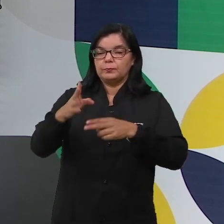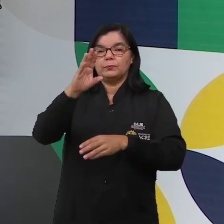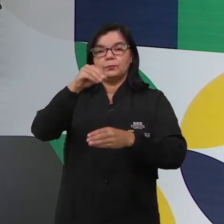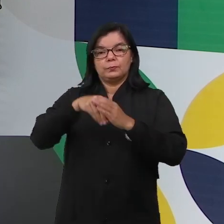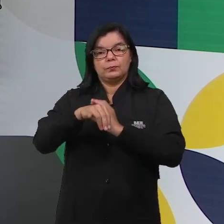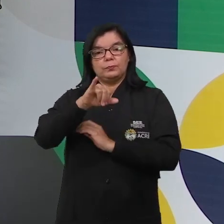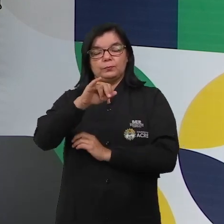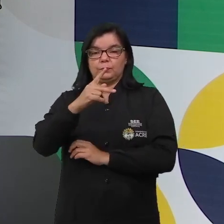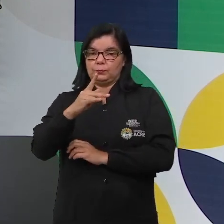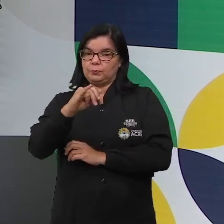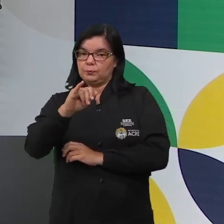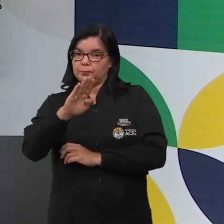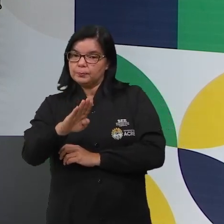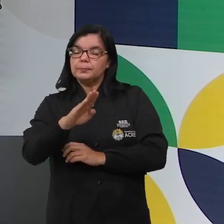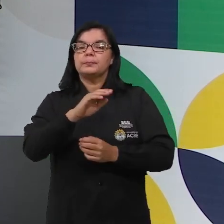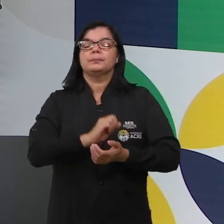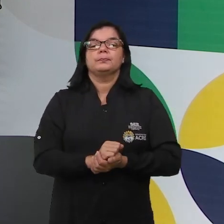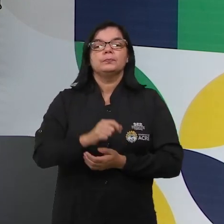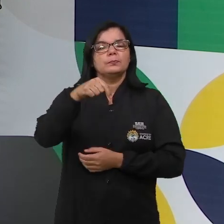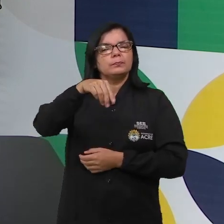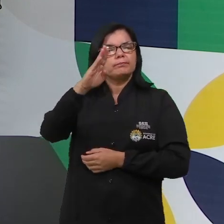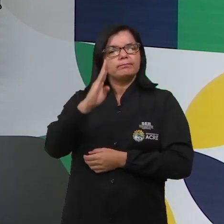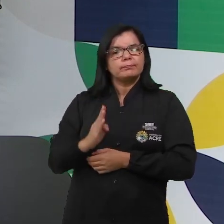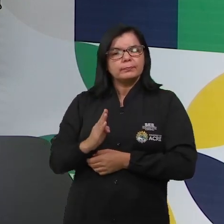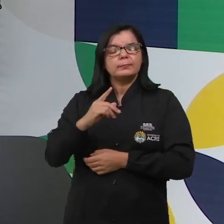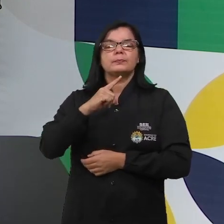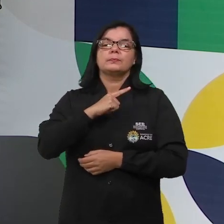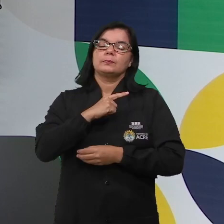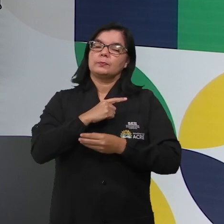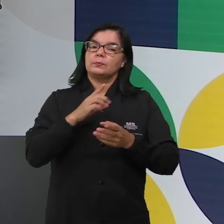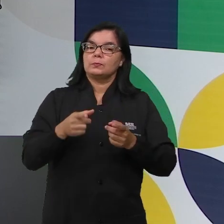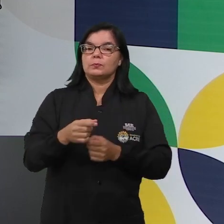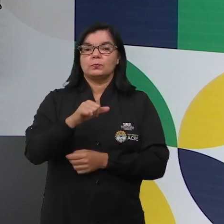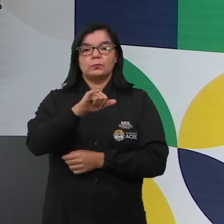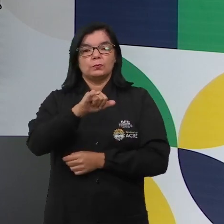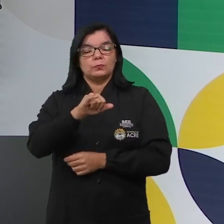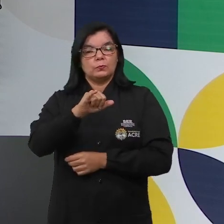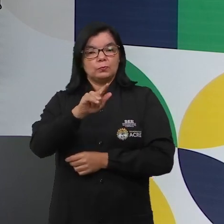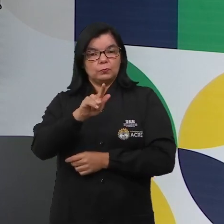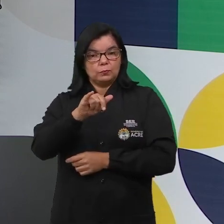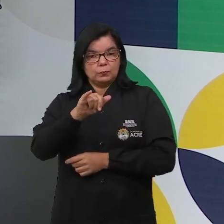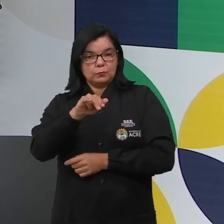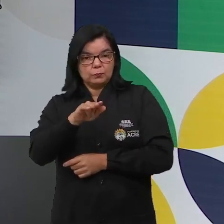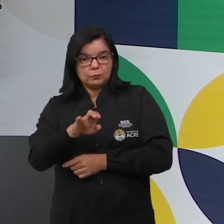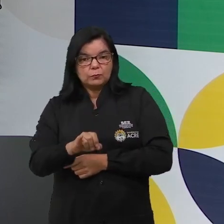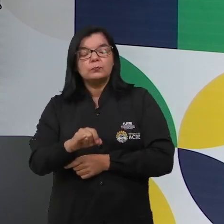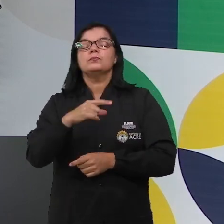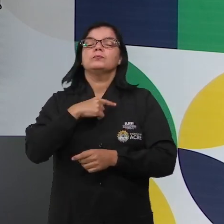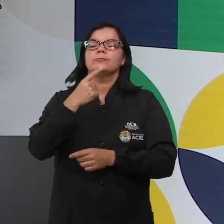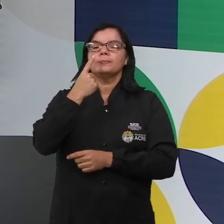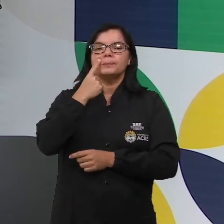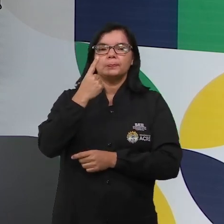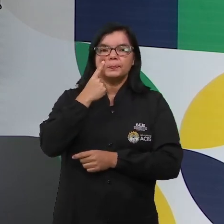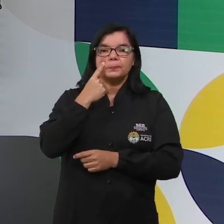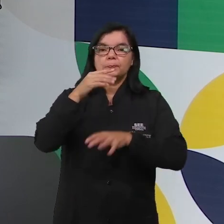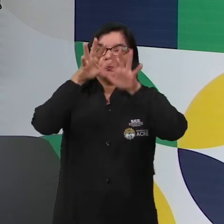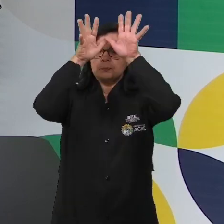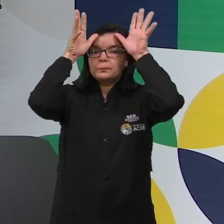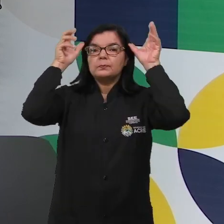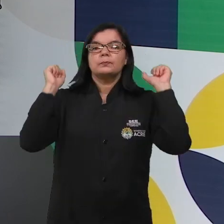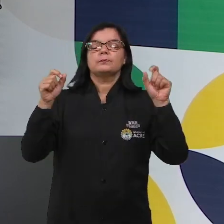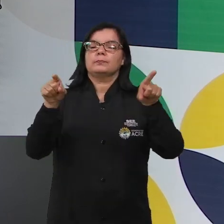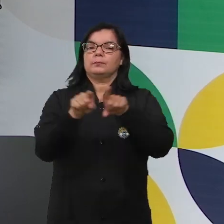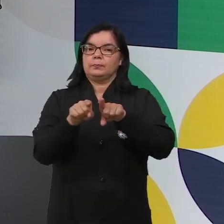interno bruto. Eu trouxe aqui no Brasil a distribuição do índice de Gini, onde a gente vai ver aí o Acre